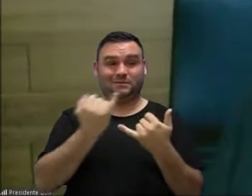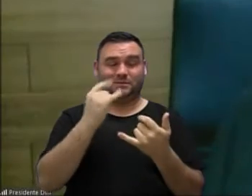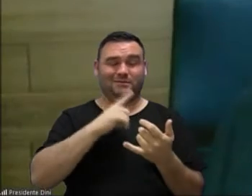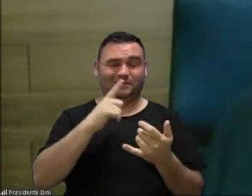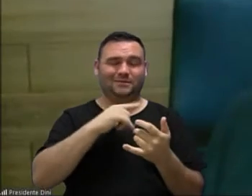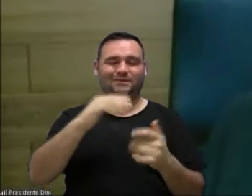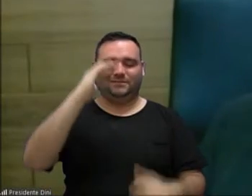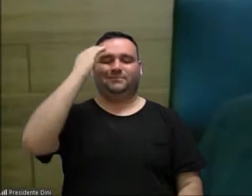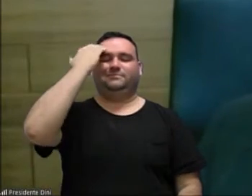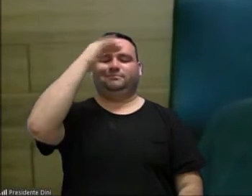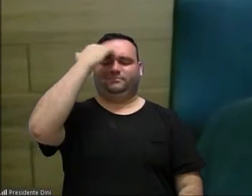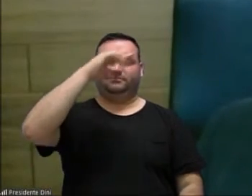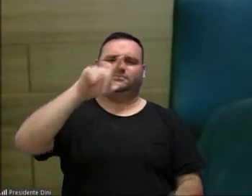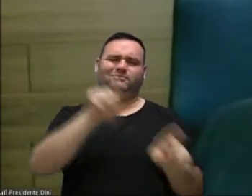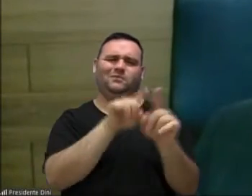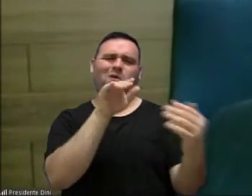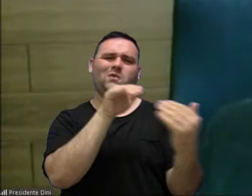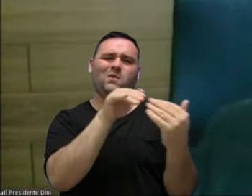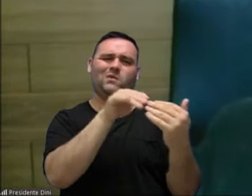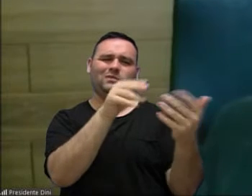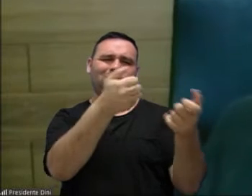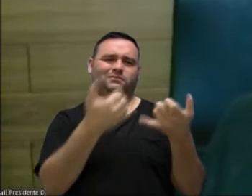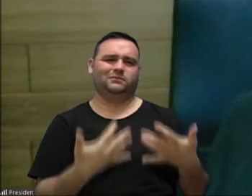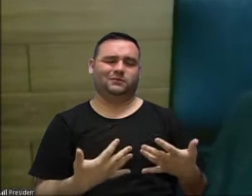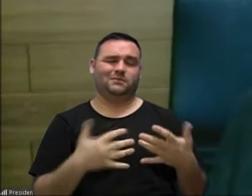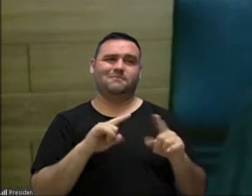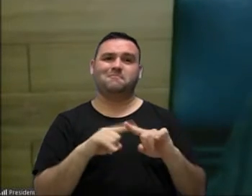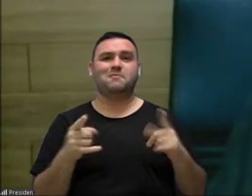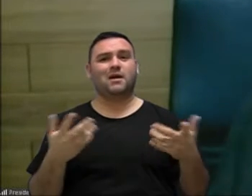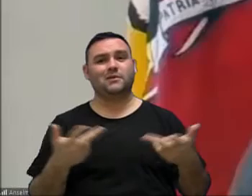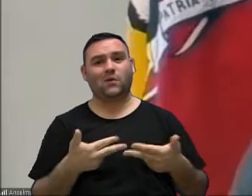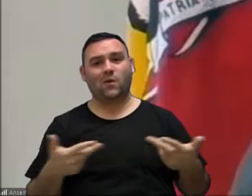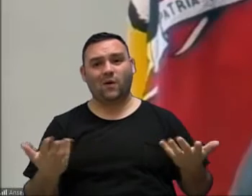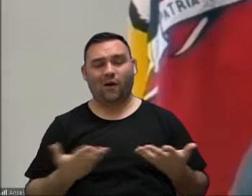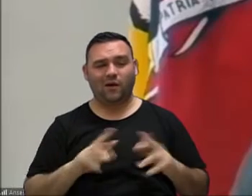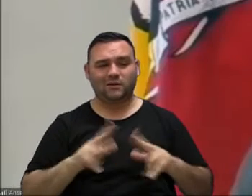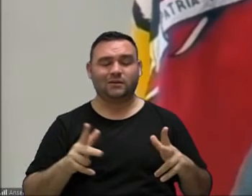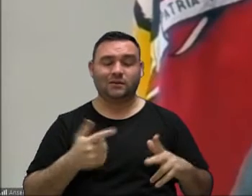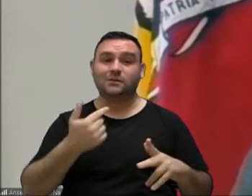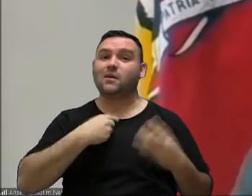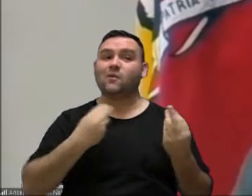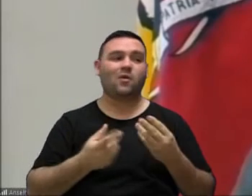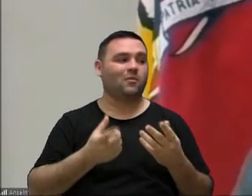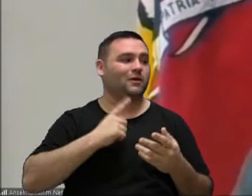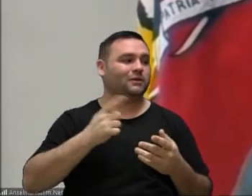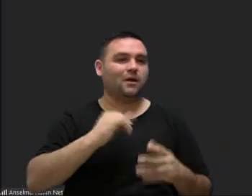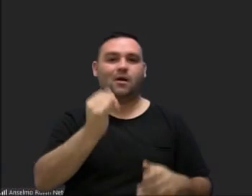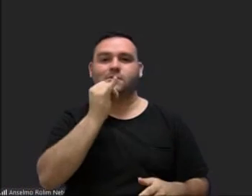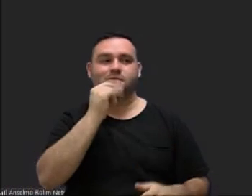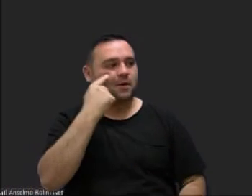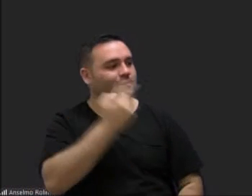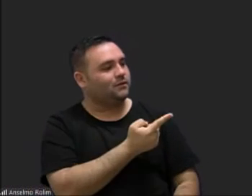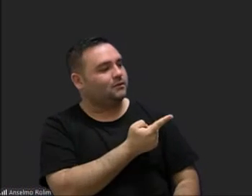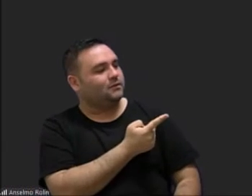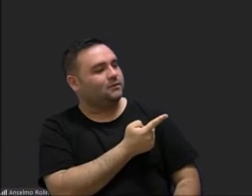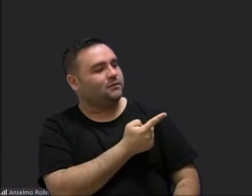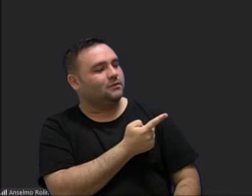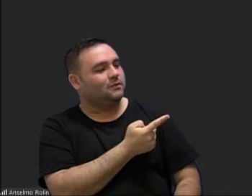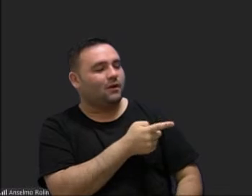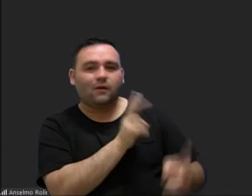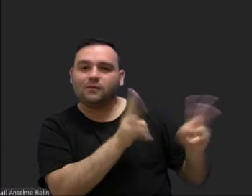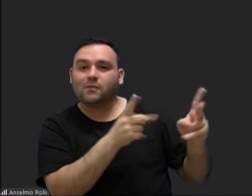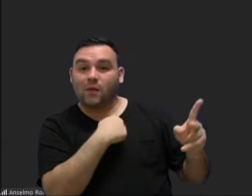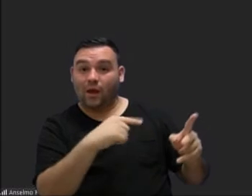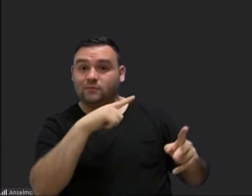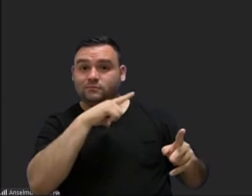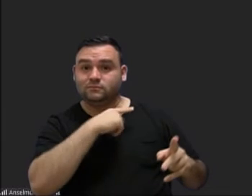eu entendi e compactue tudo que você está me falando mas as coisas então eu deixo assim eu deixo assim por exemplo assim eu